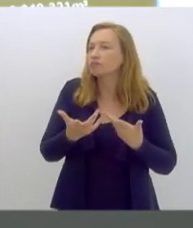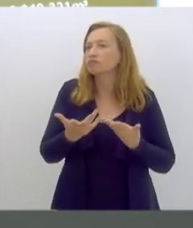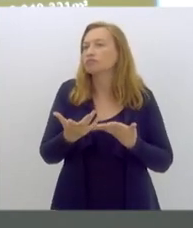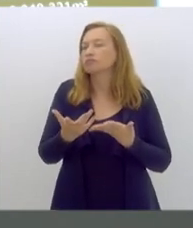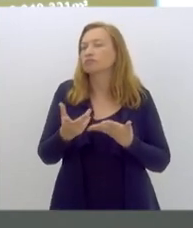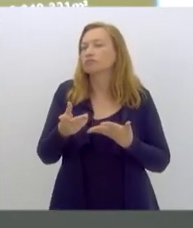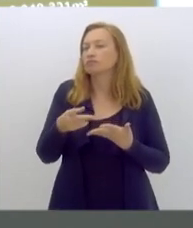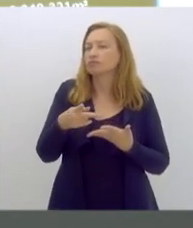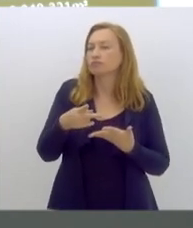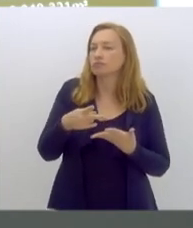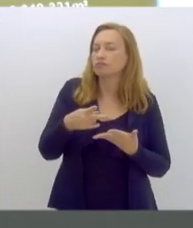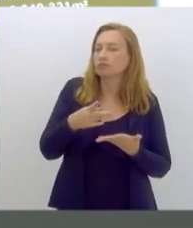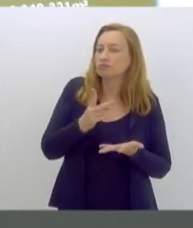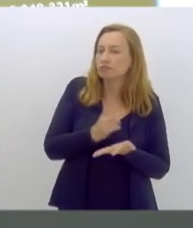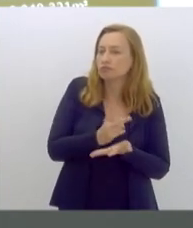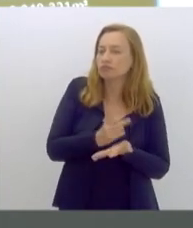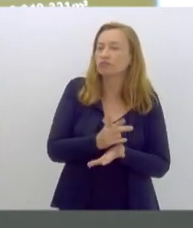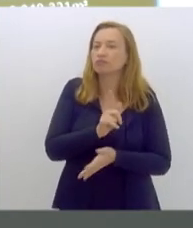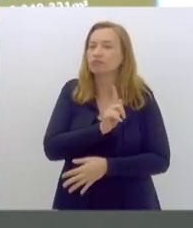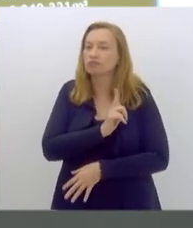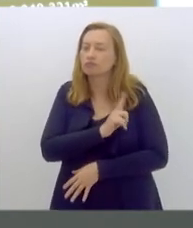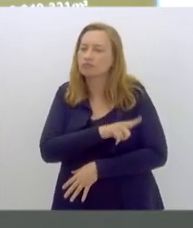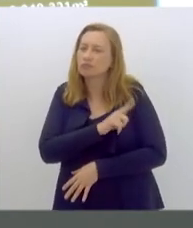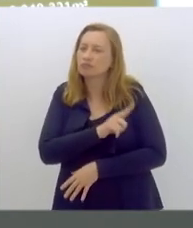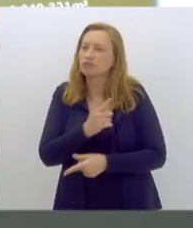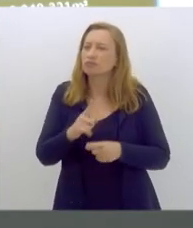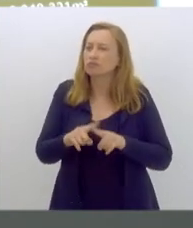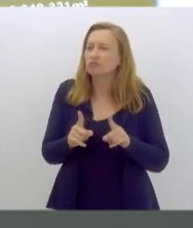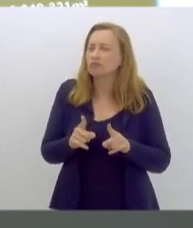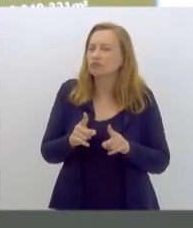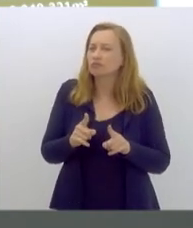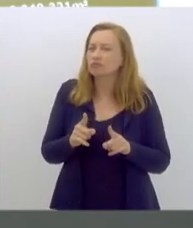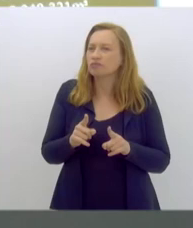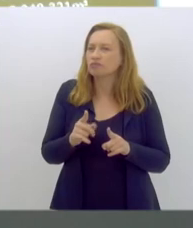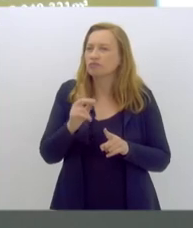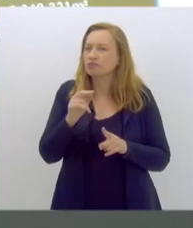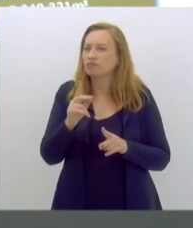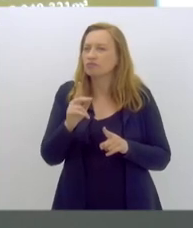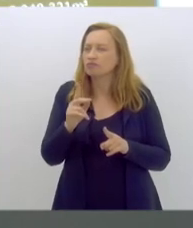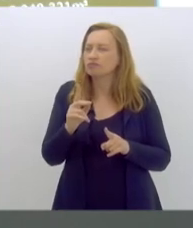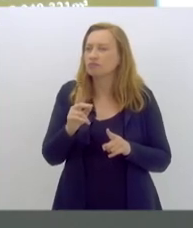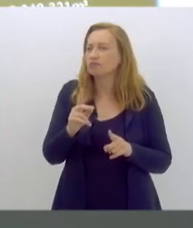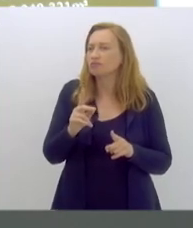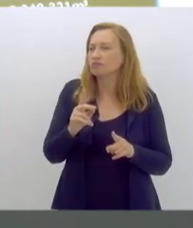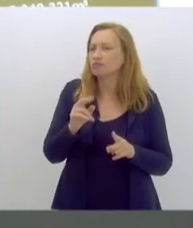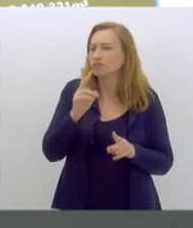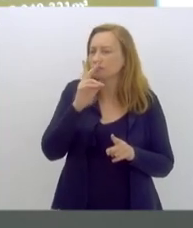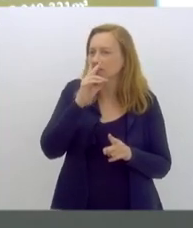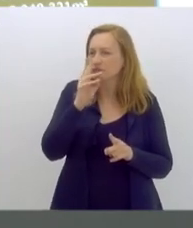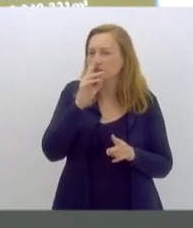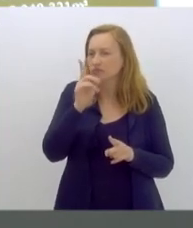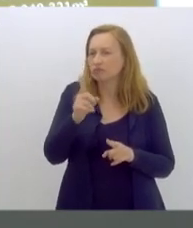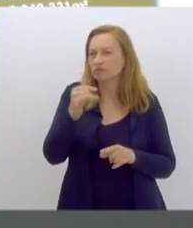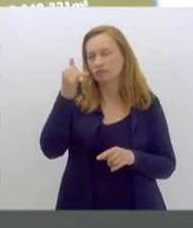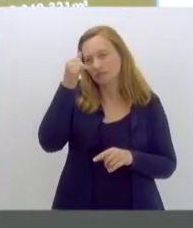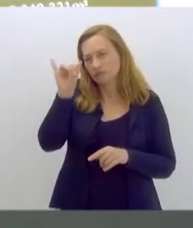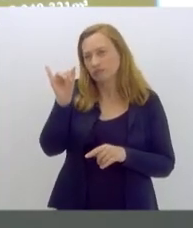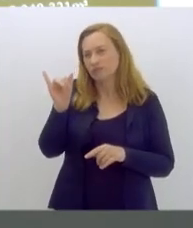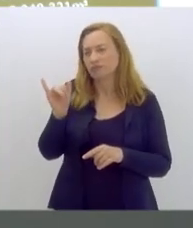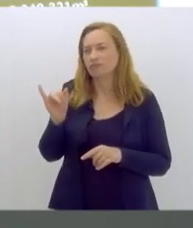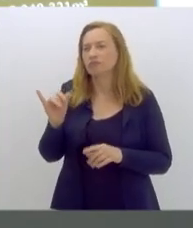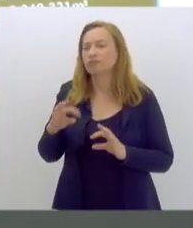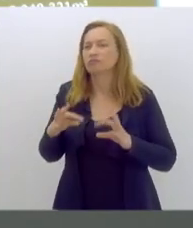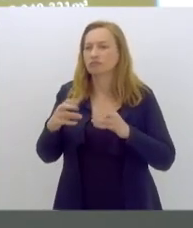ainda que seja gestão porque quando você usa a prevenção parece que não está fazendo alguma coisa para evitar